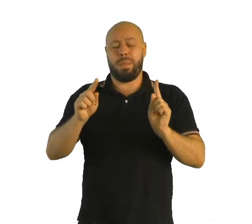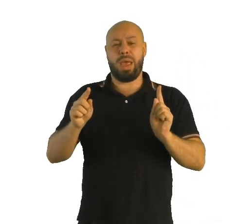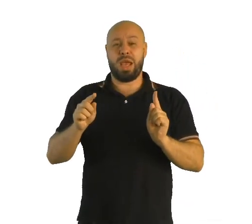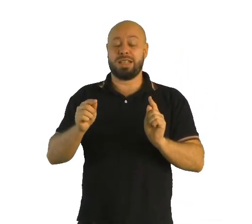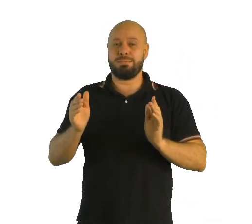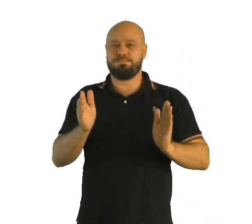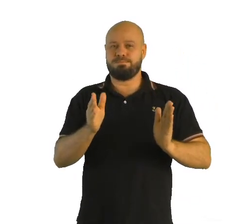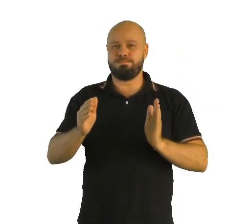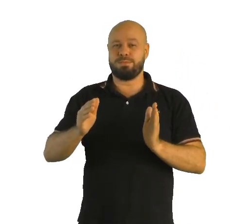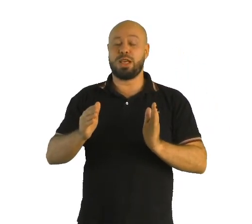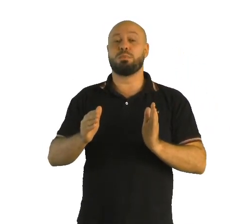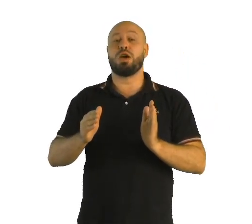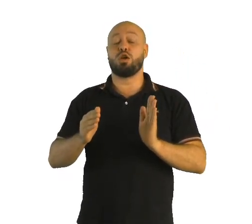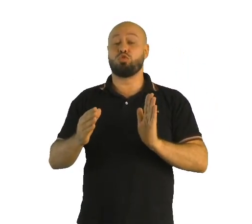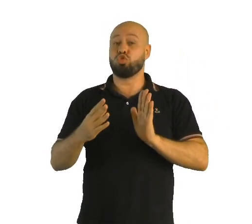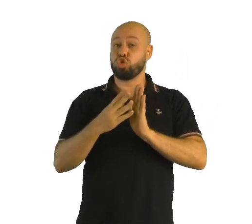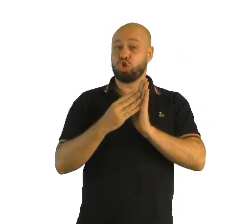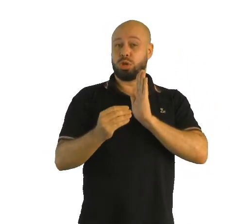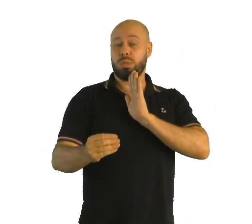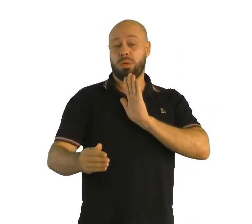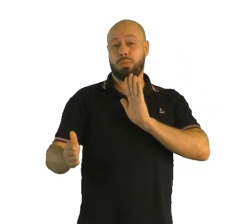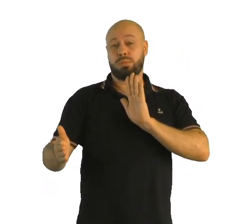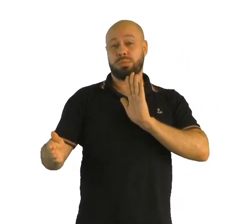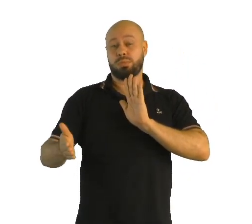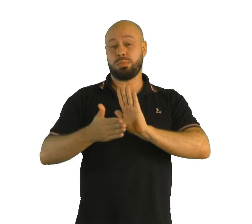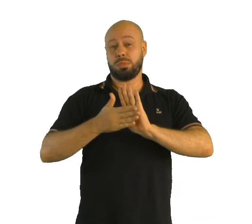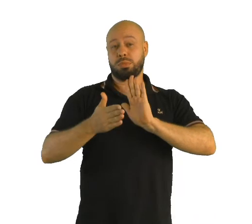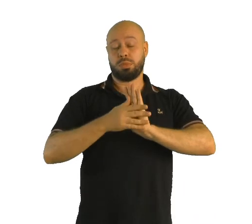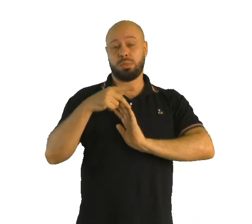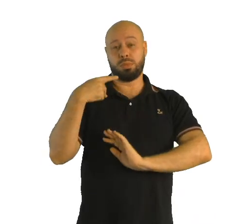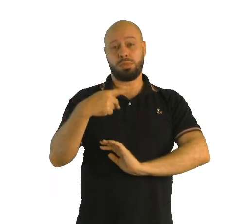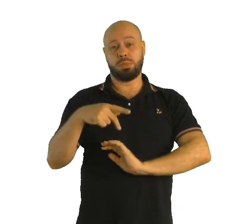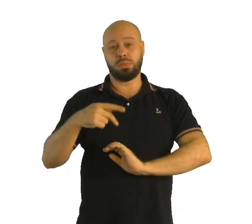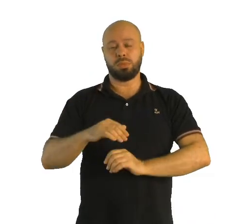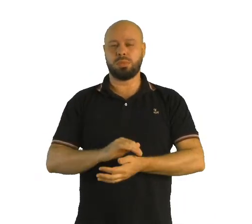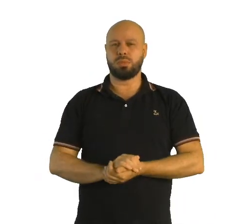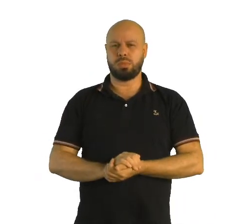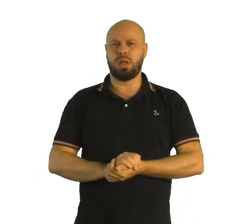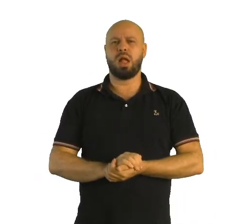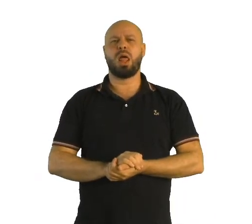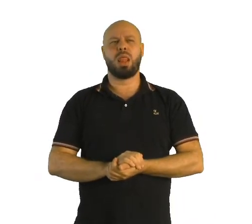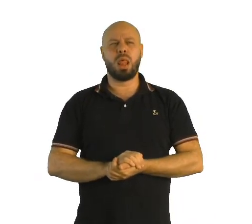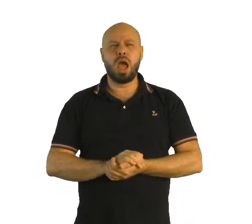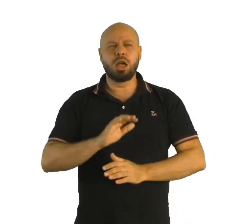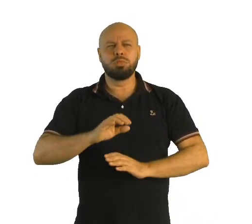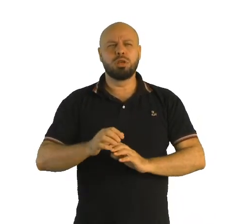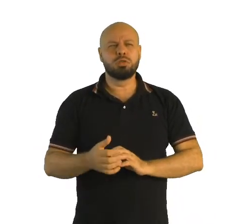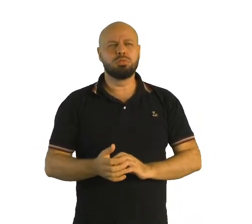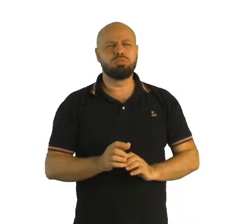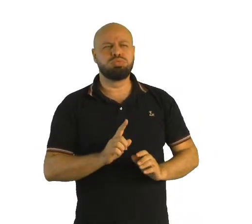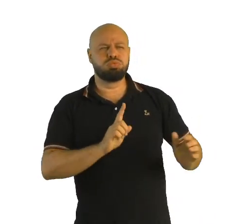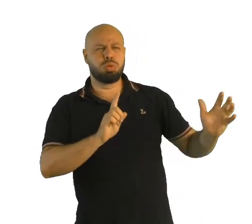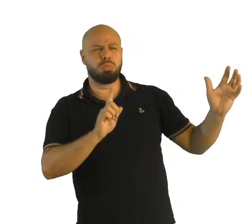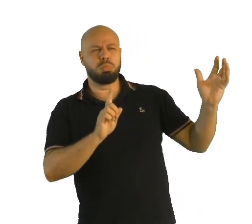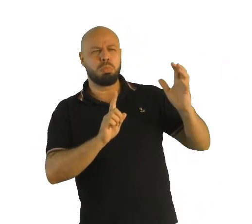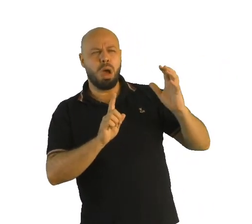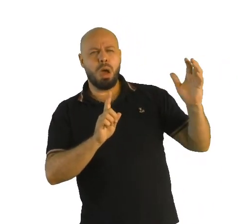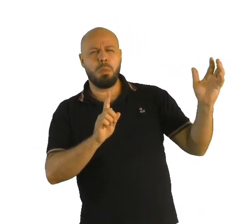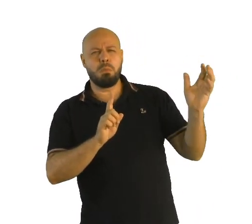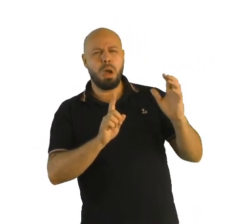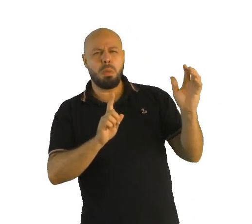um padrão próprio, certo? Por mais que ele se inspirasse na cultura greco-romana, a arte renascentista ela conseguiu,